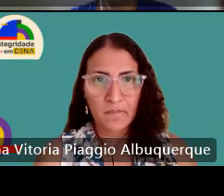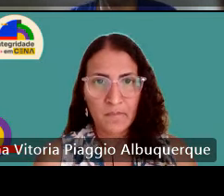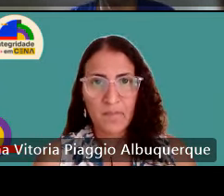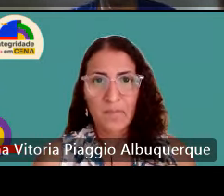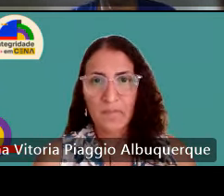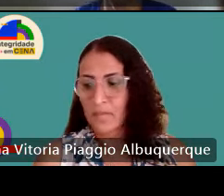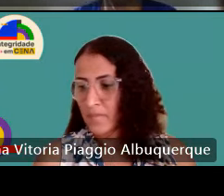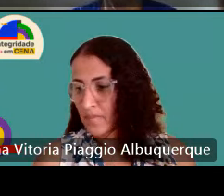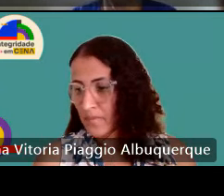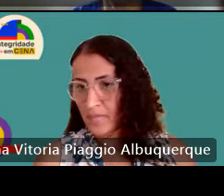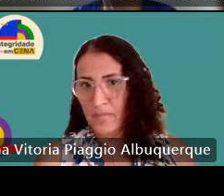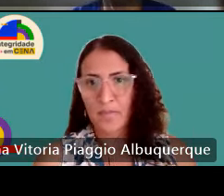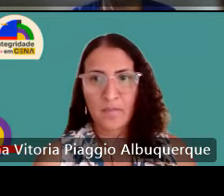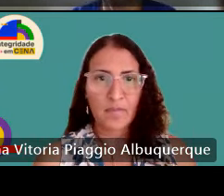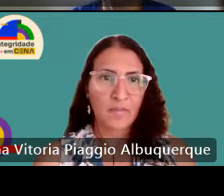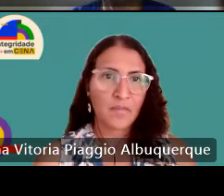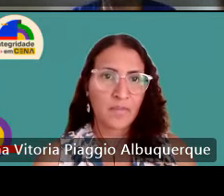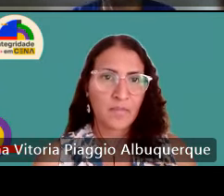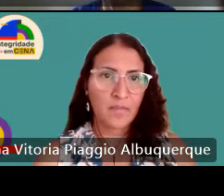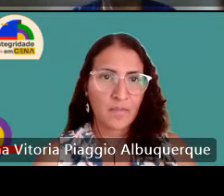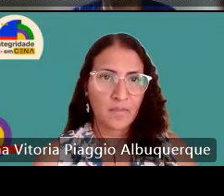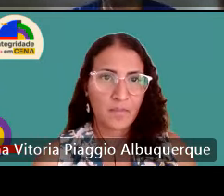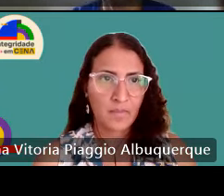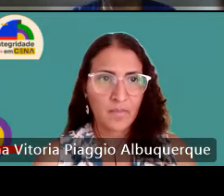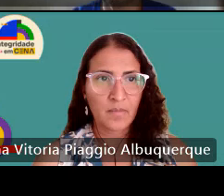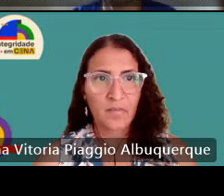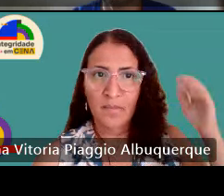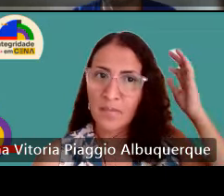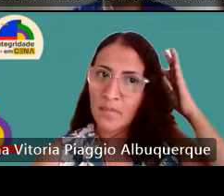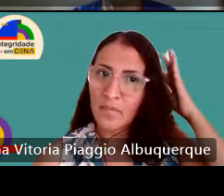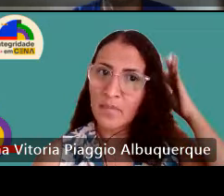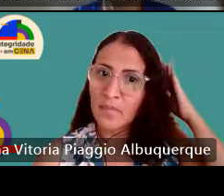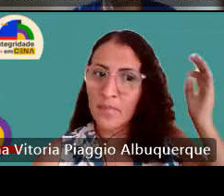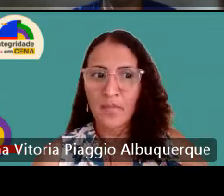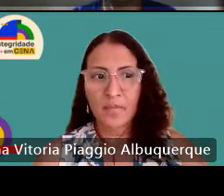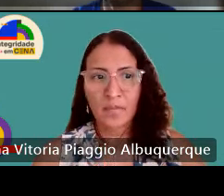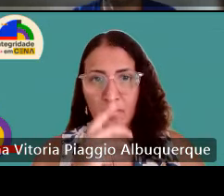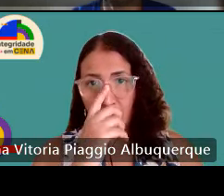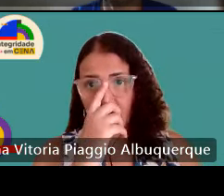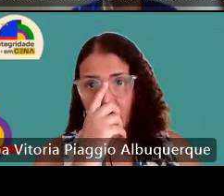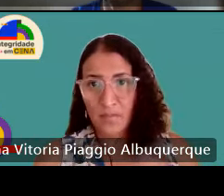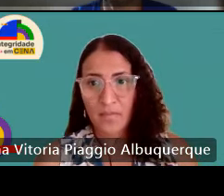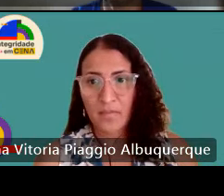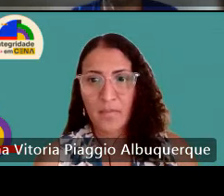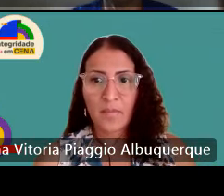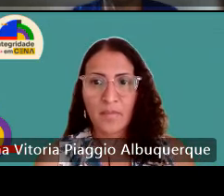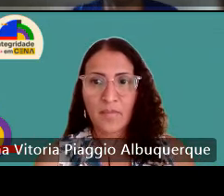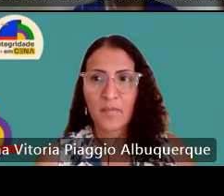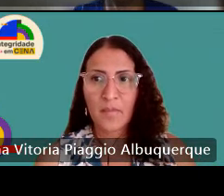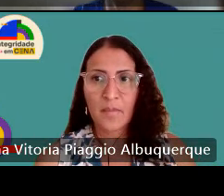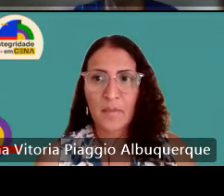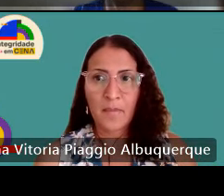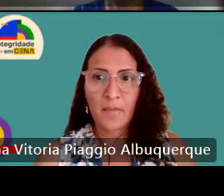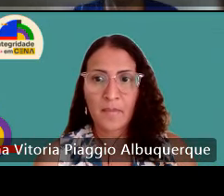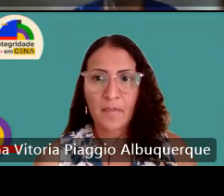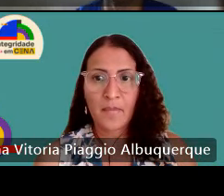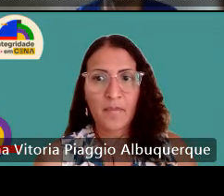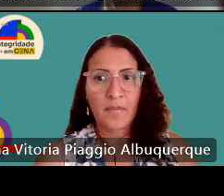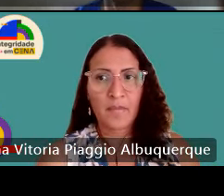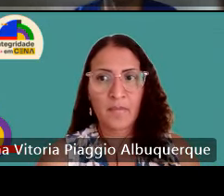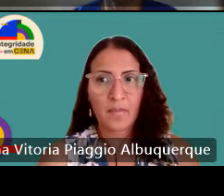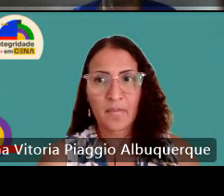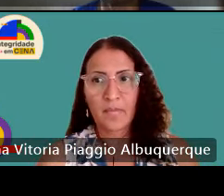né cria novas soluções in nova e segue avançando bom E aí é nessa questão do erro